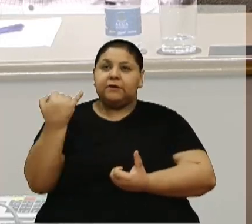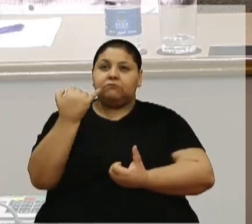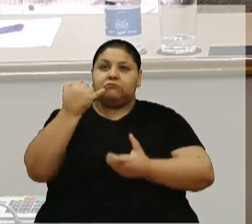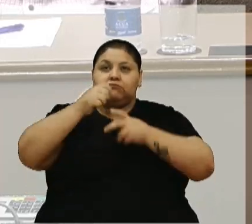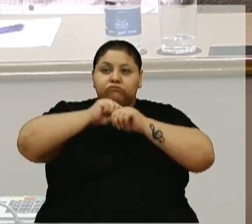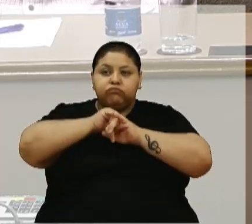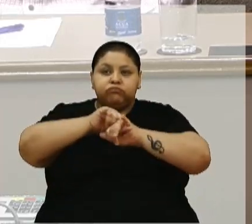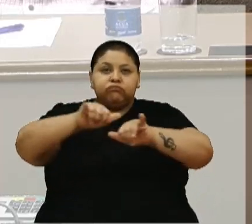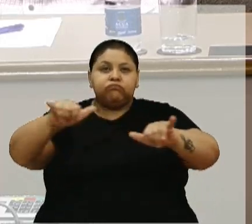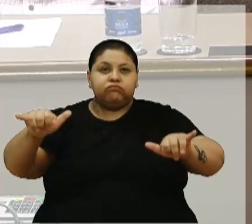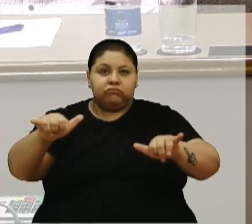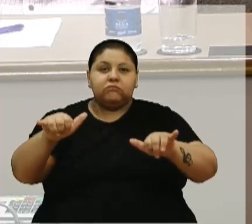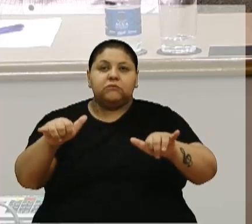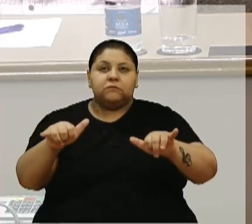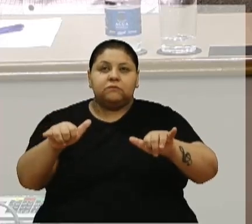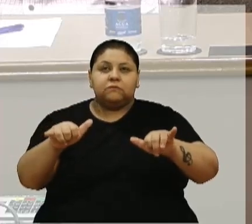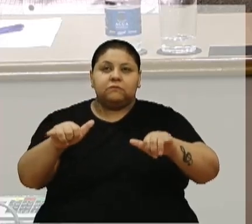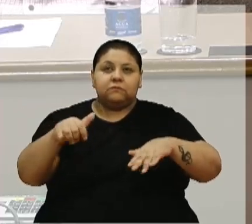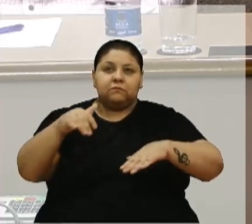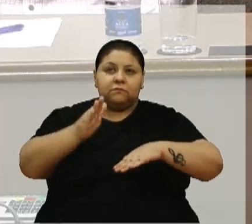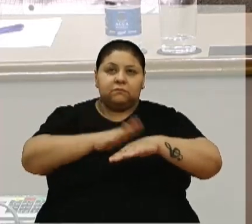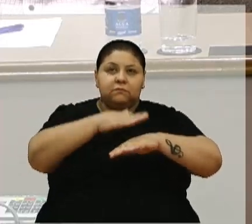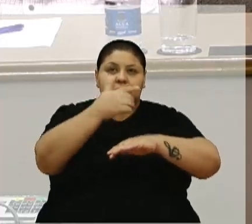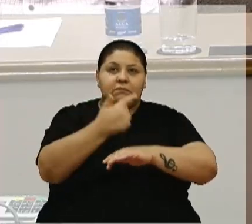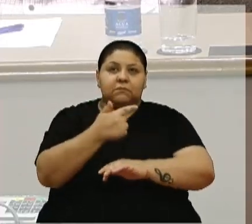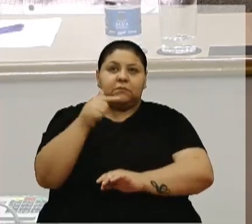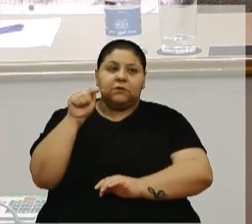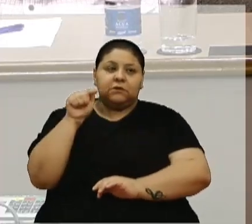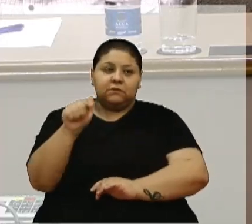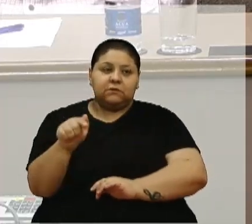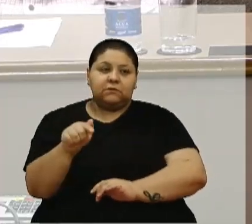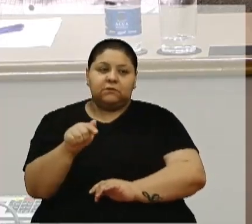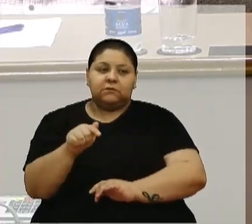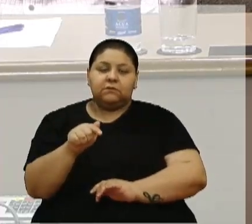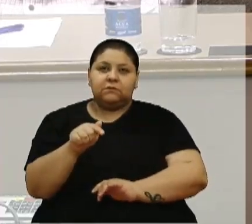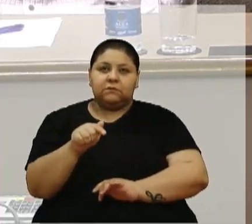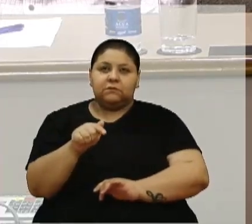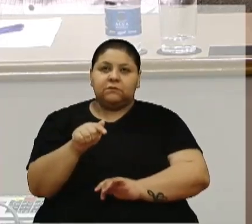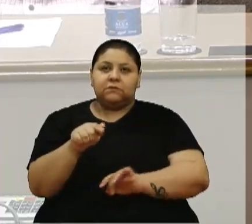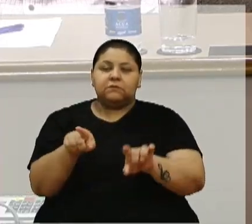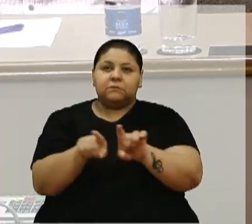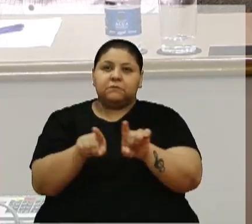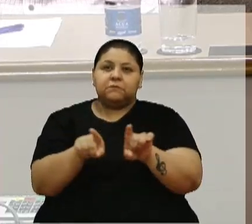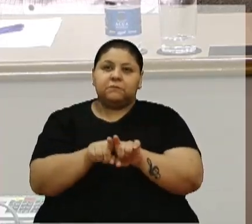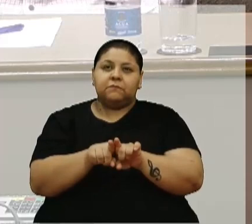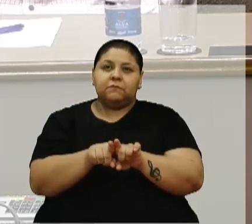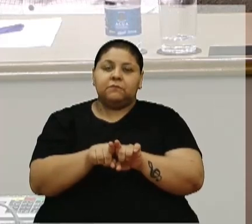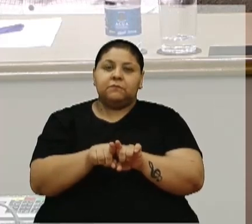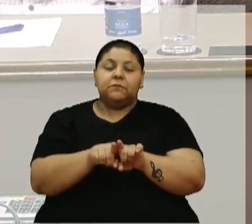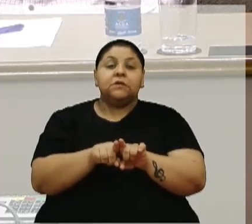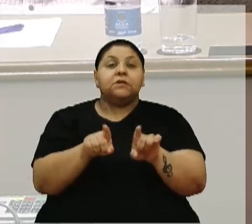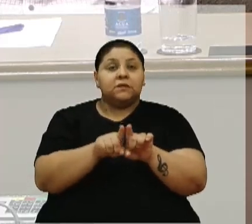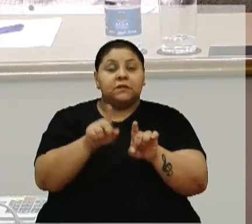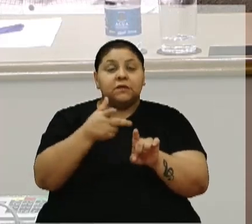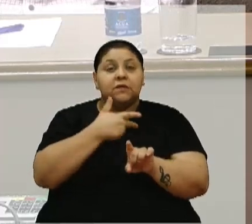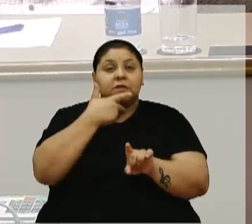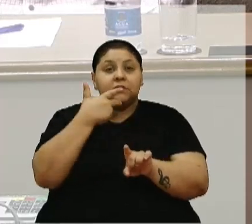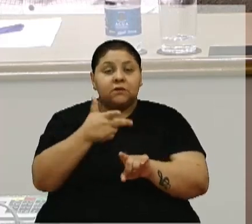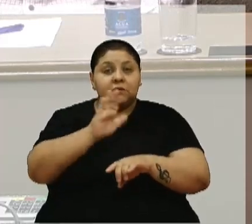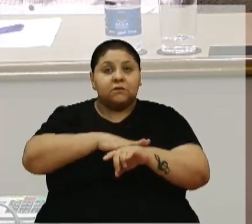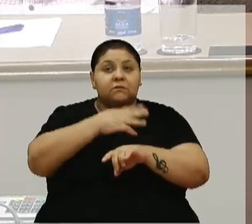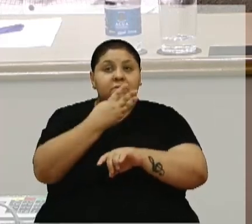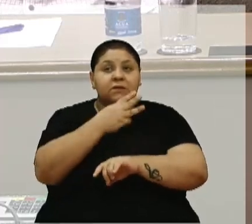divulgação de informação sobre as mais de 7.000 patologias raras que existem no mundo. Alega ainda que mais de 300 milhões